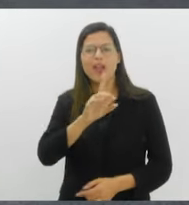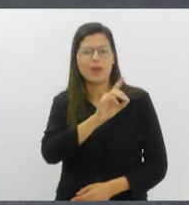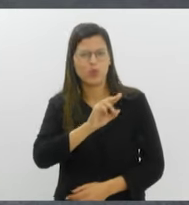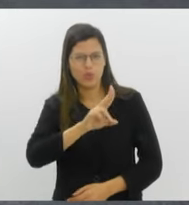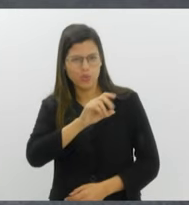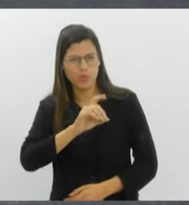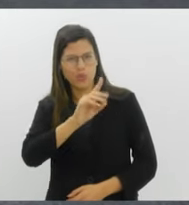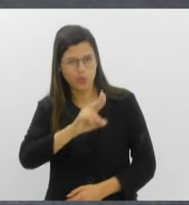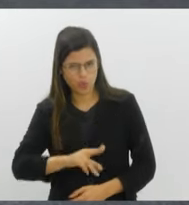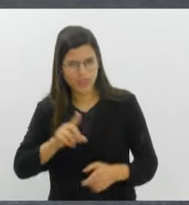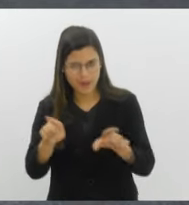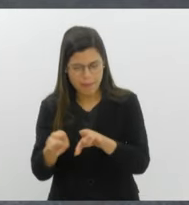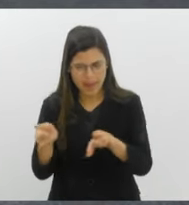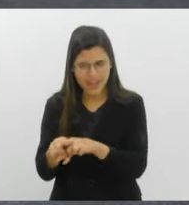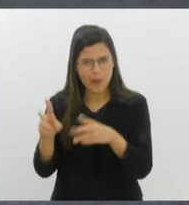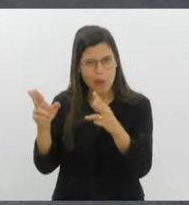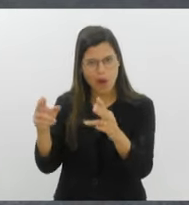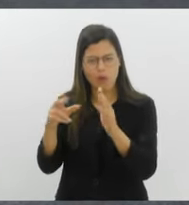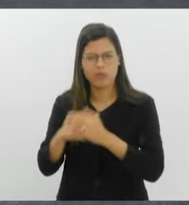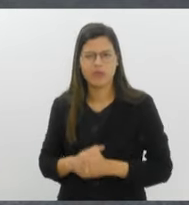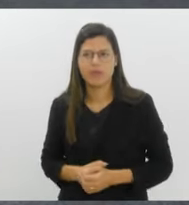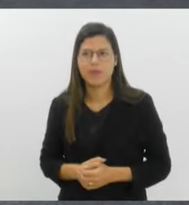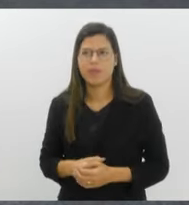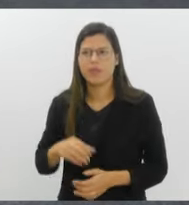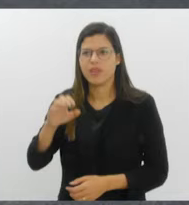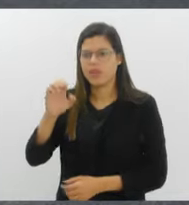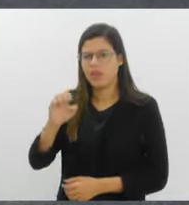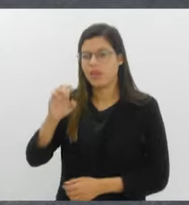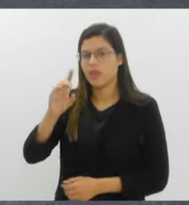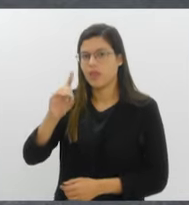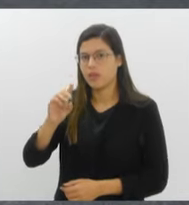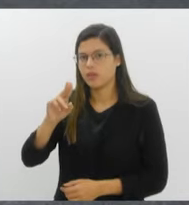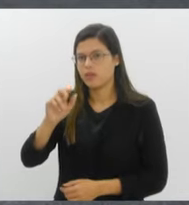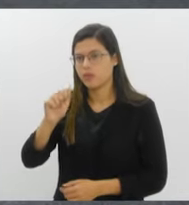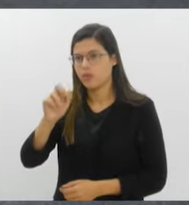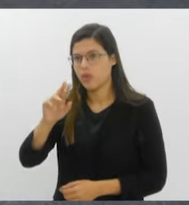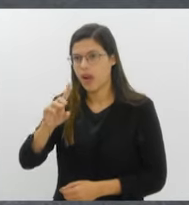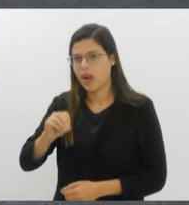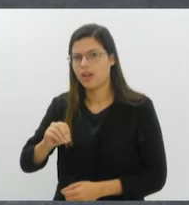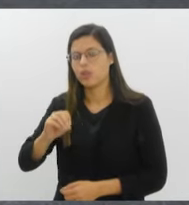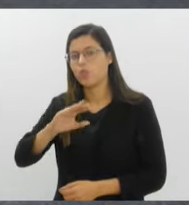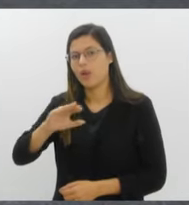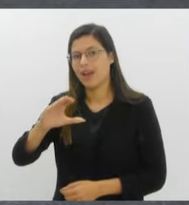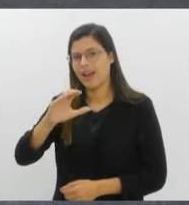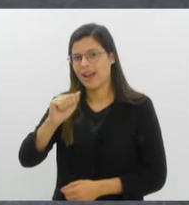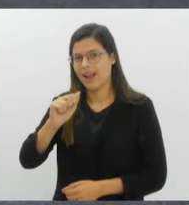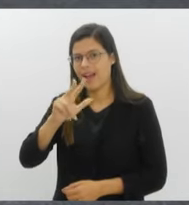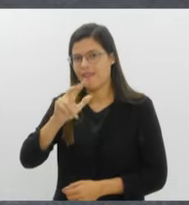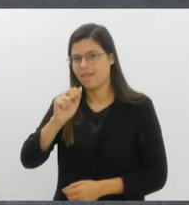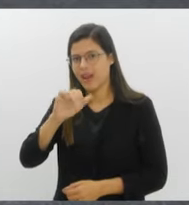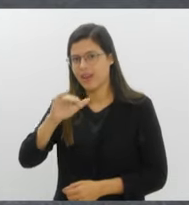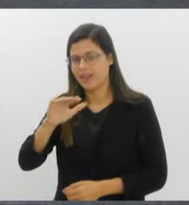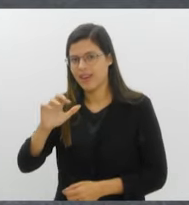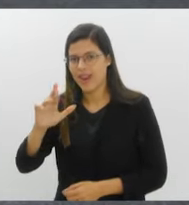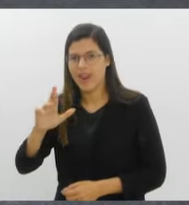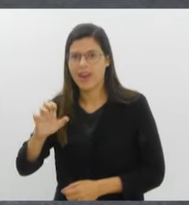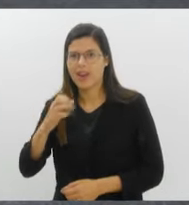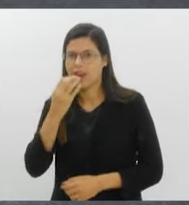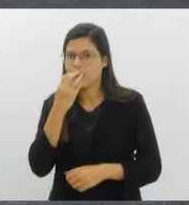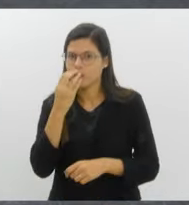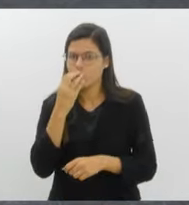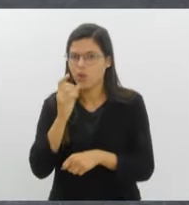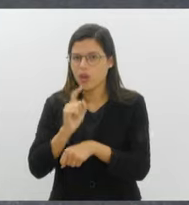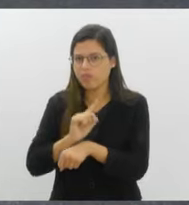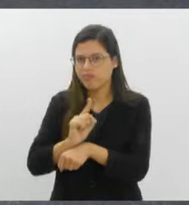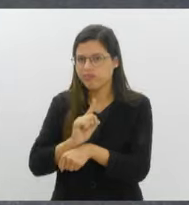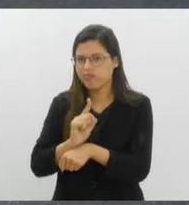É Dudu também. Eduardo Cavalieri. Eduardo Cavalieri. Deputado Eduardo Cavalieri. Cachorrinho do prefeito.